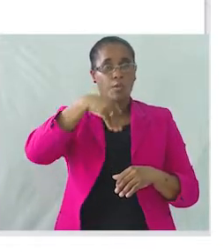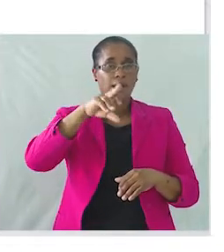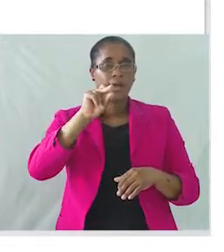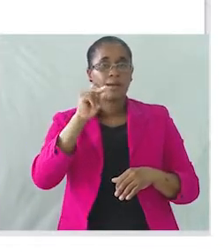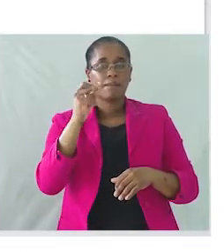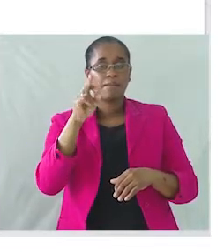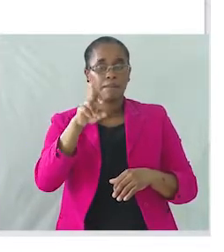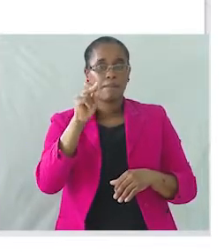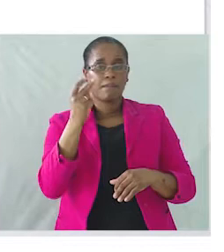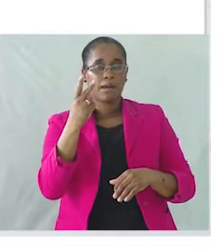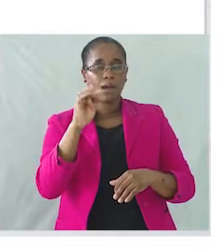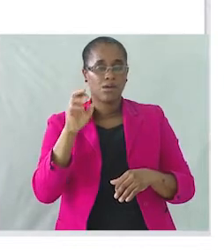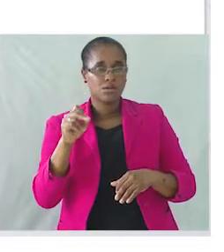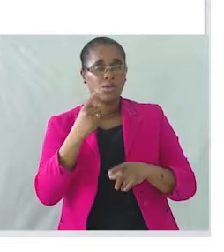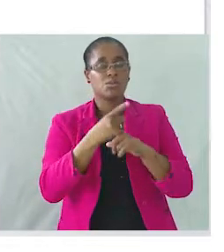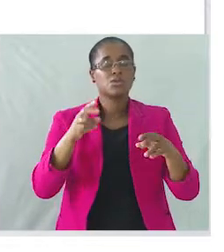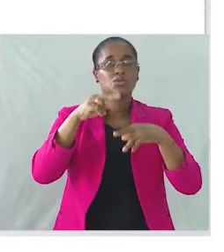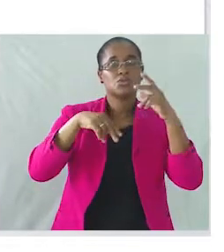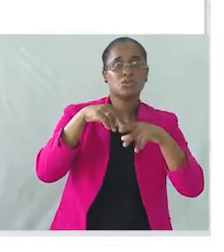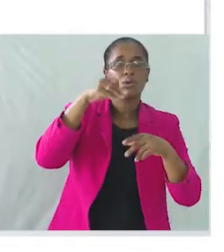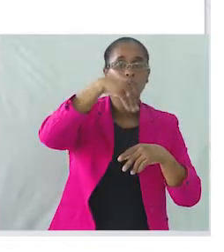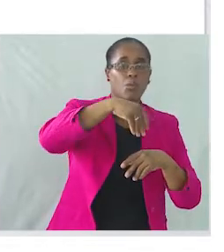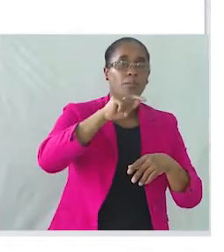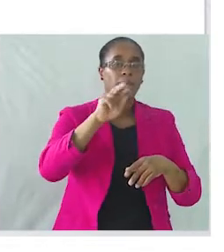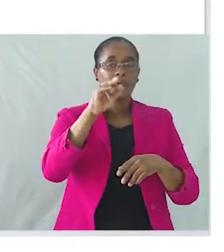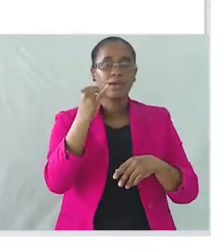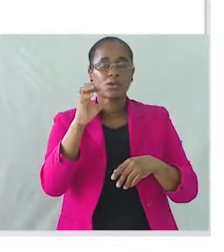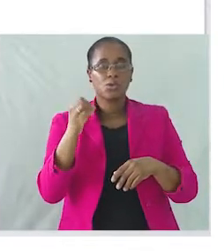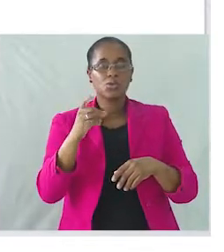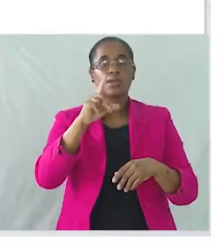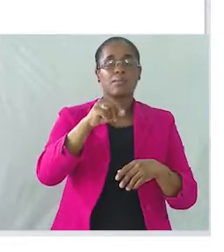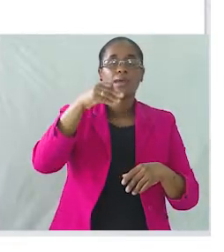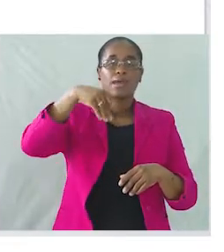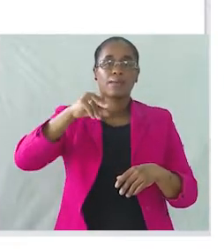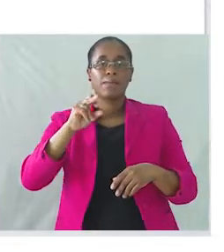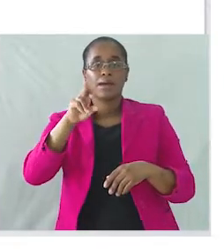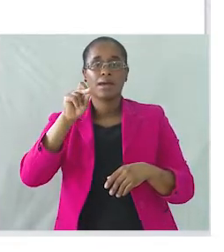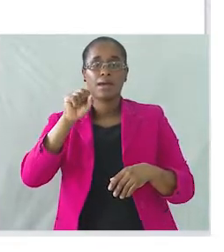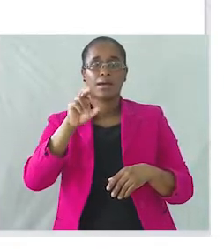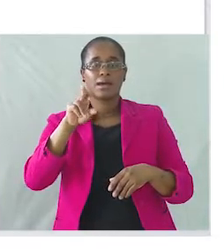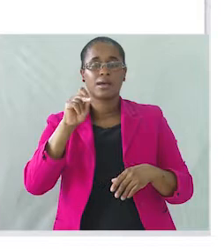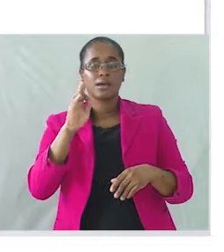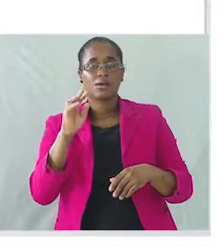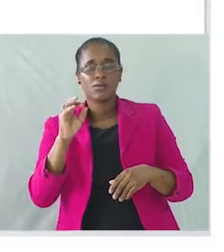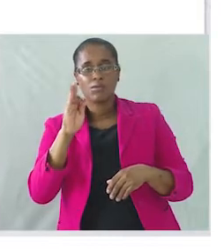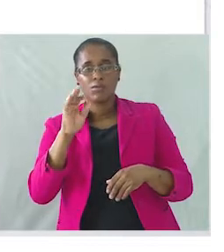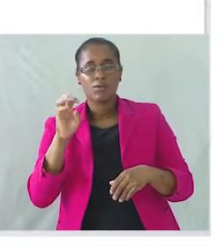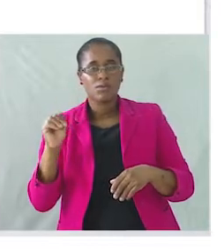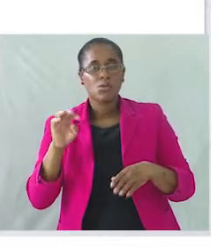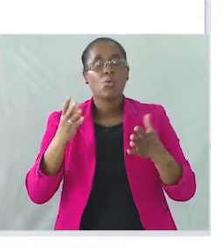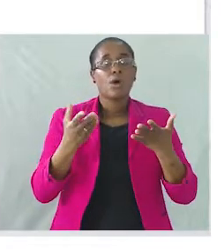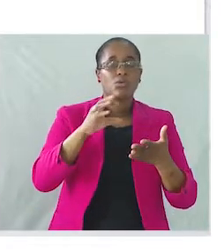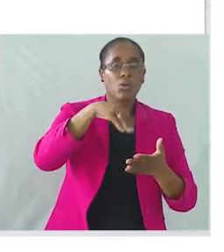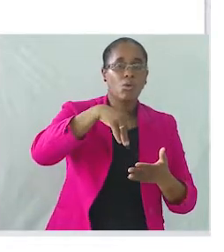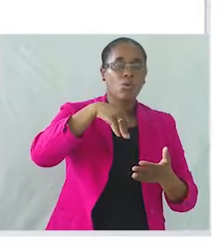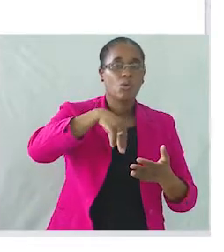por períodos e parágrafos. Quanto ao modo, é uma narrativa. Por que é uma narrativa? Porque apresenta